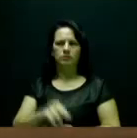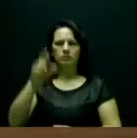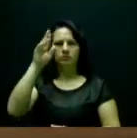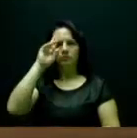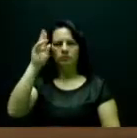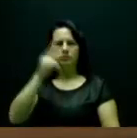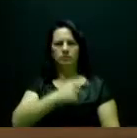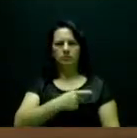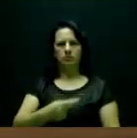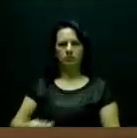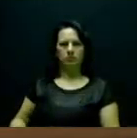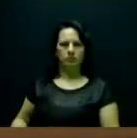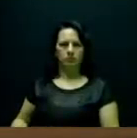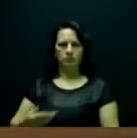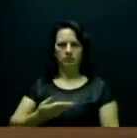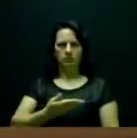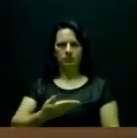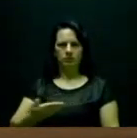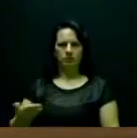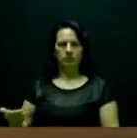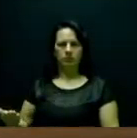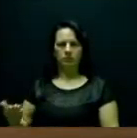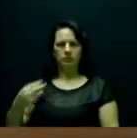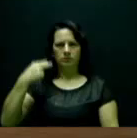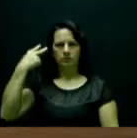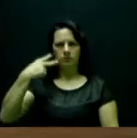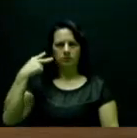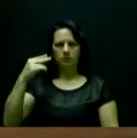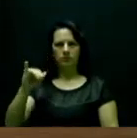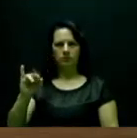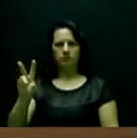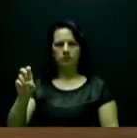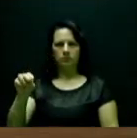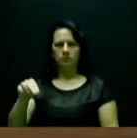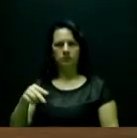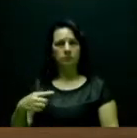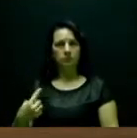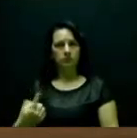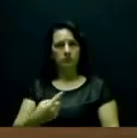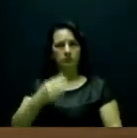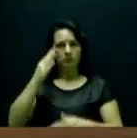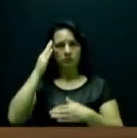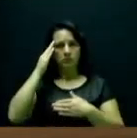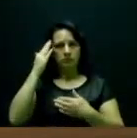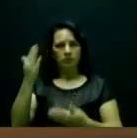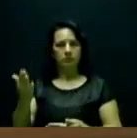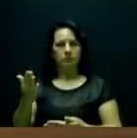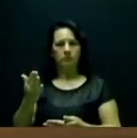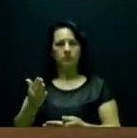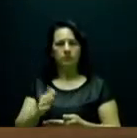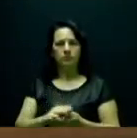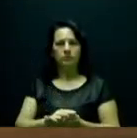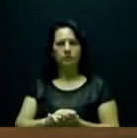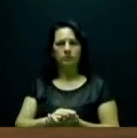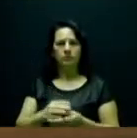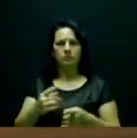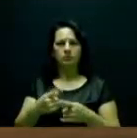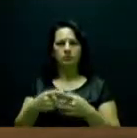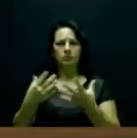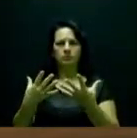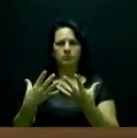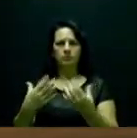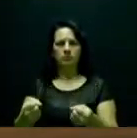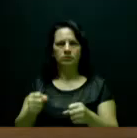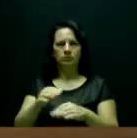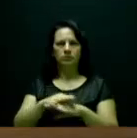Senhor presidente, senhores vereadores, novo vereador Ivan, nós que agradecemos a Vossa Excelência ter aceitado